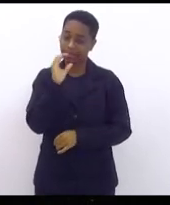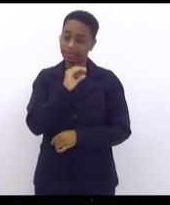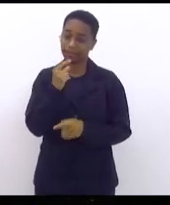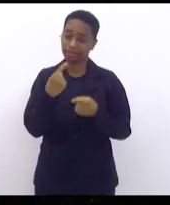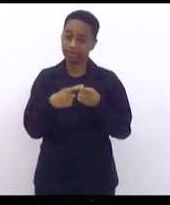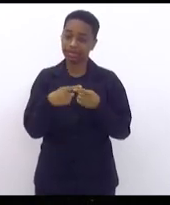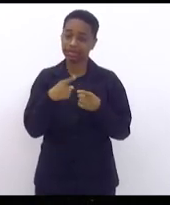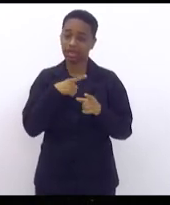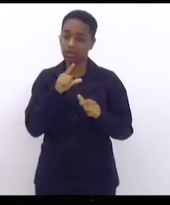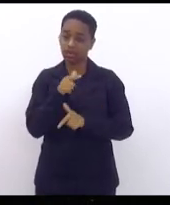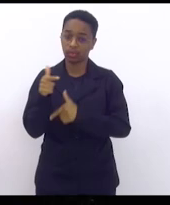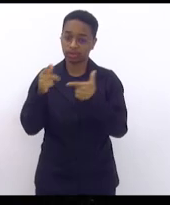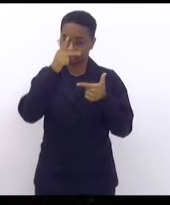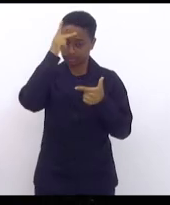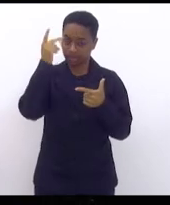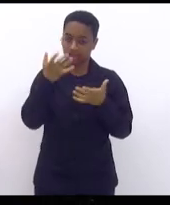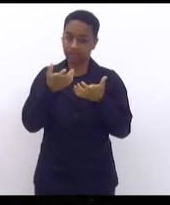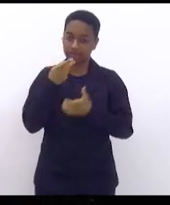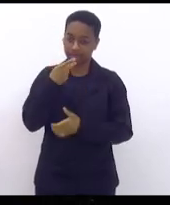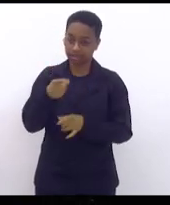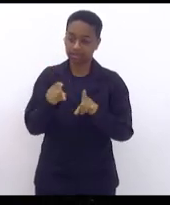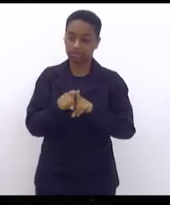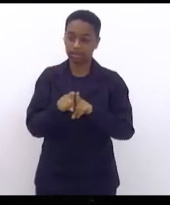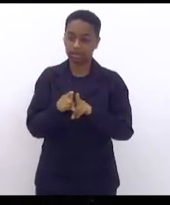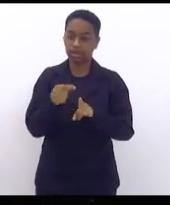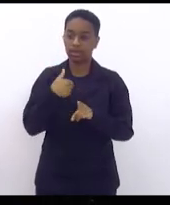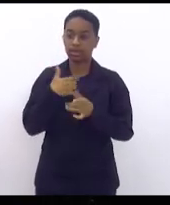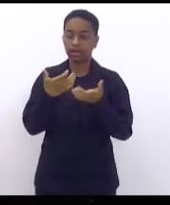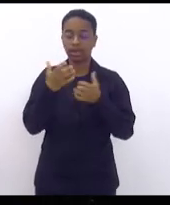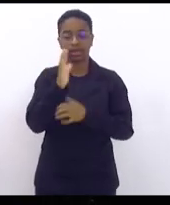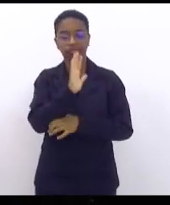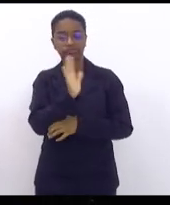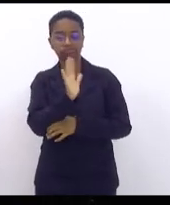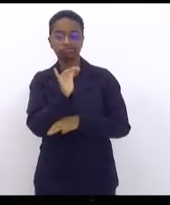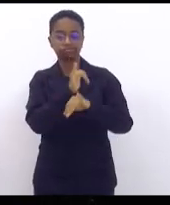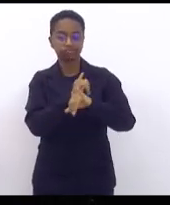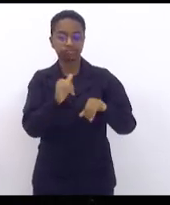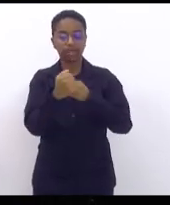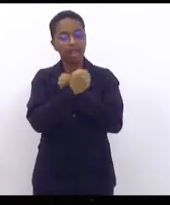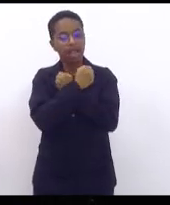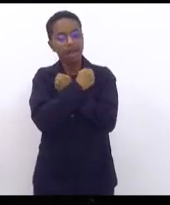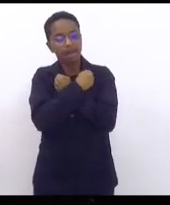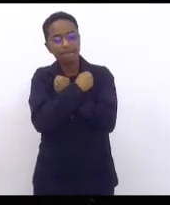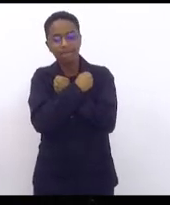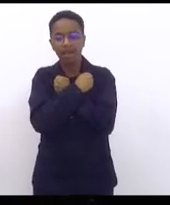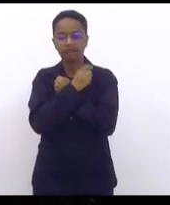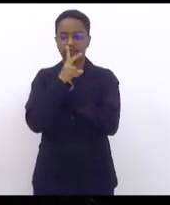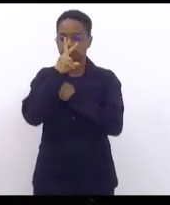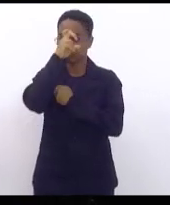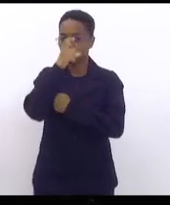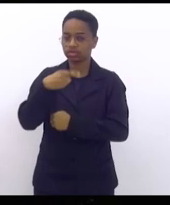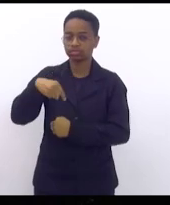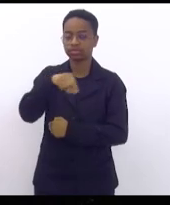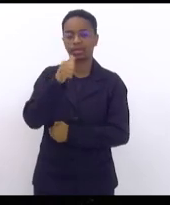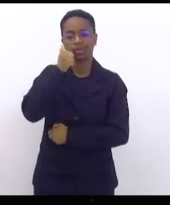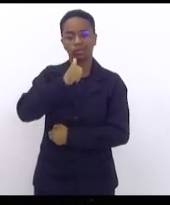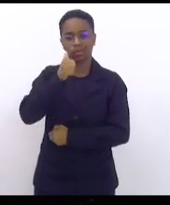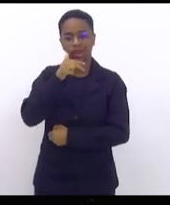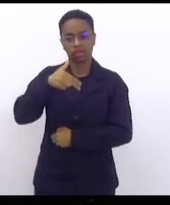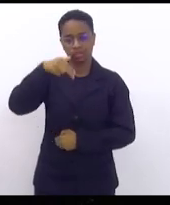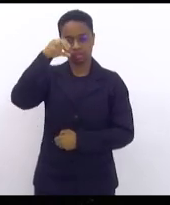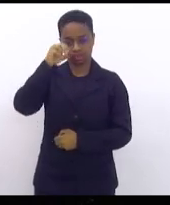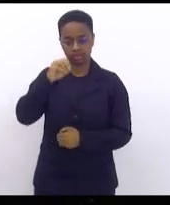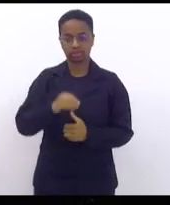tem muitas pessoas inscritas. Eu quero me despedir deixando meu abraço para lá de apertado às mulheres